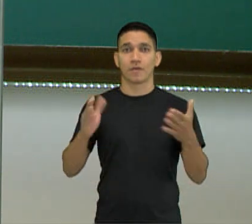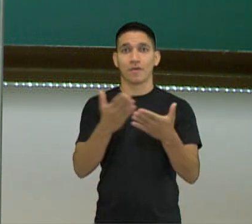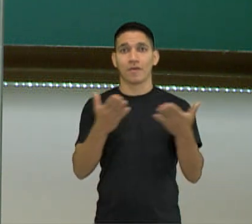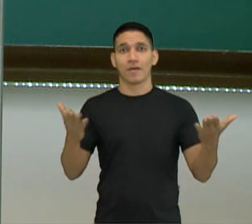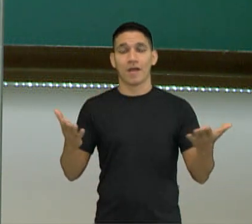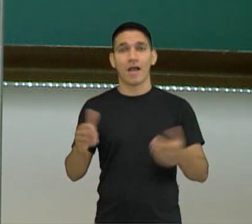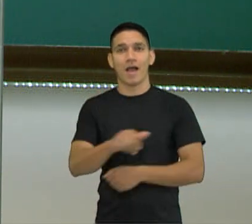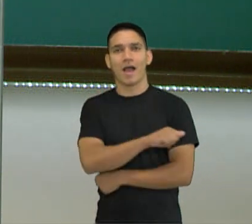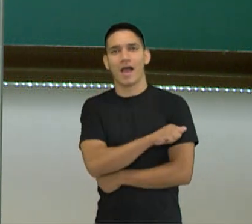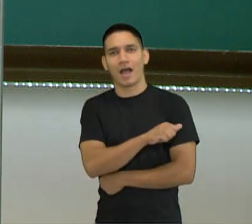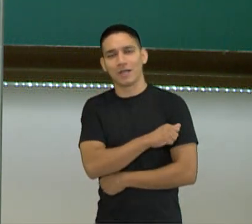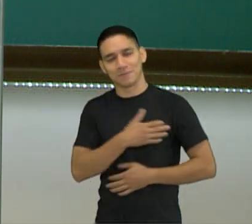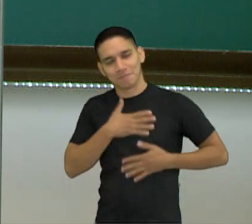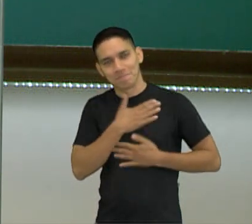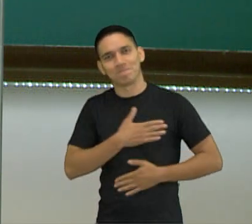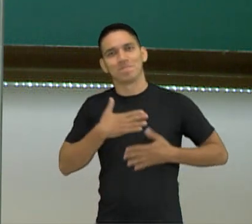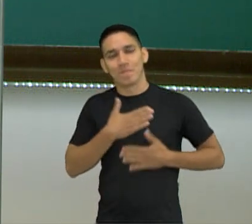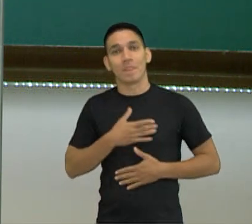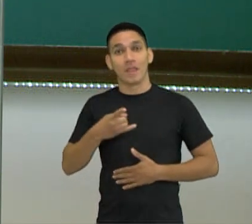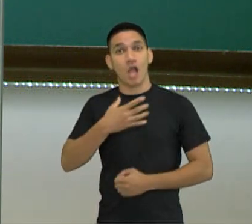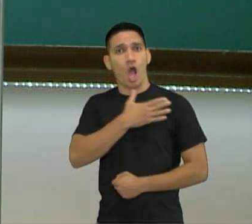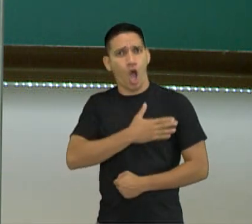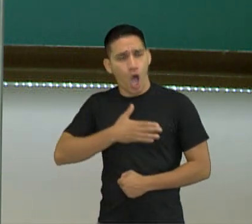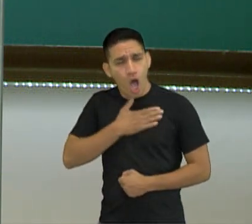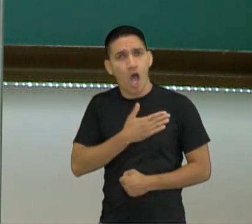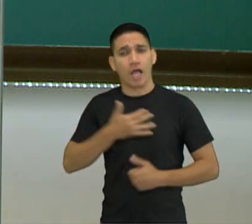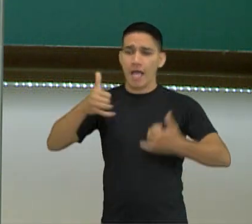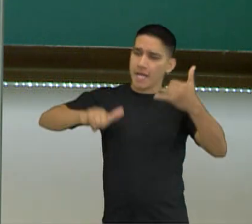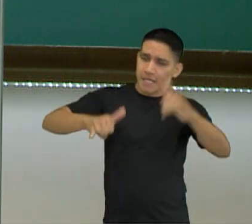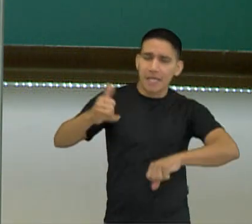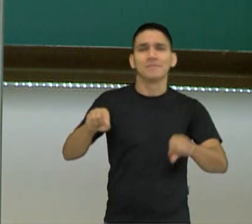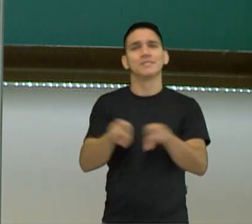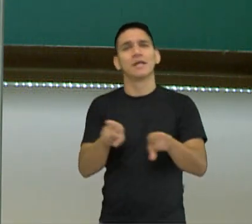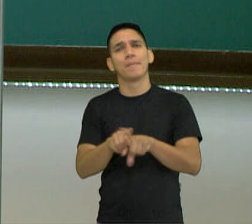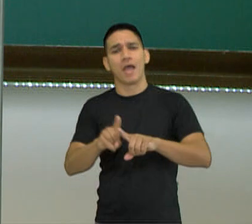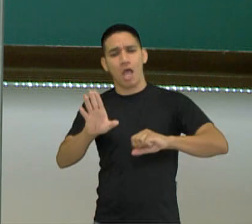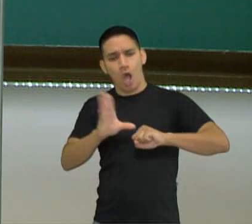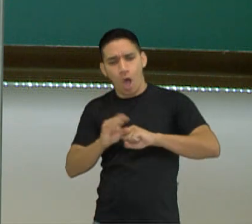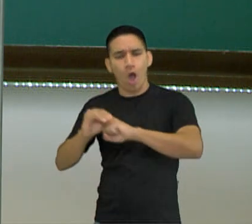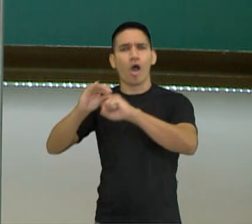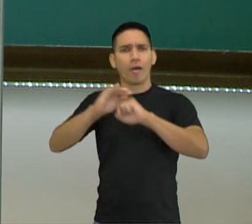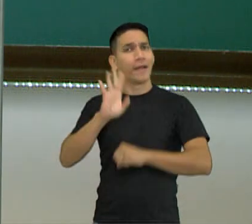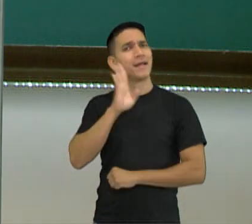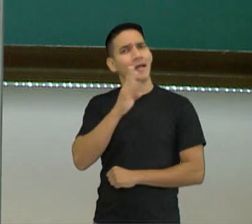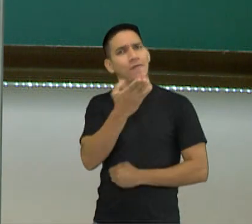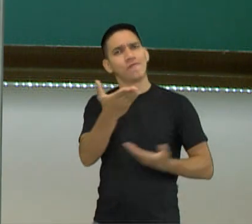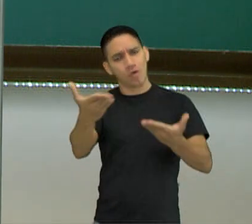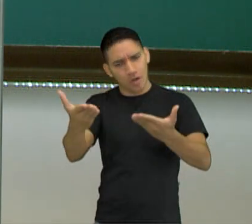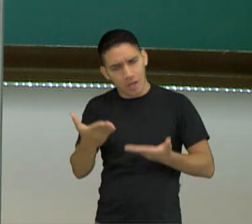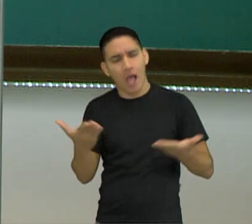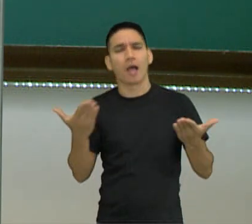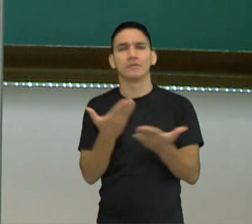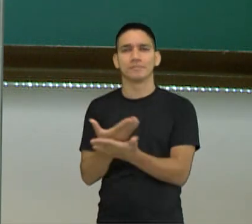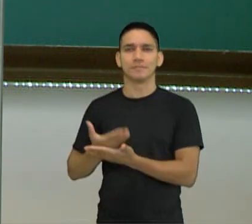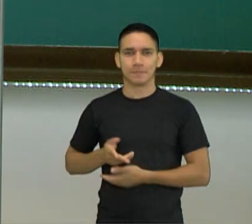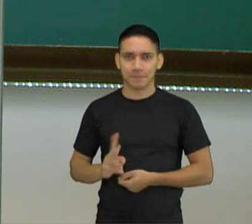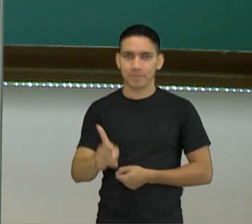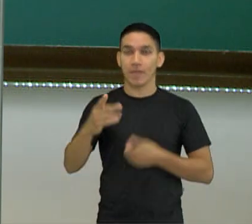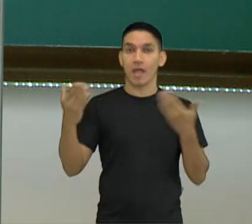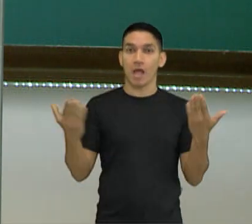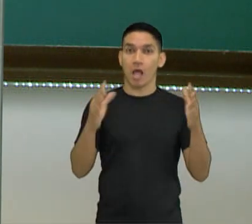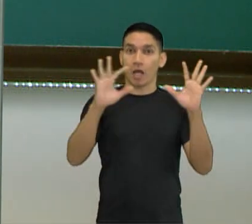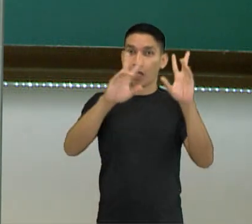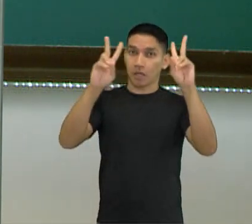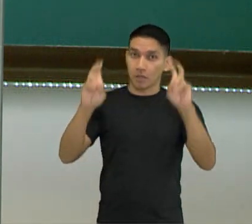Olá, estimados alunos, amantes da Química e do Conhecimento, muito legal ter você aí para mais uma aula. Nesta